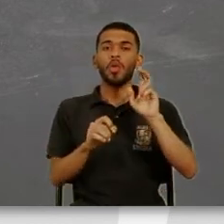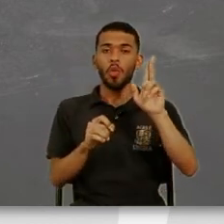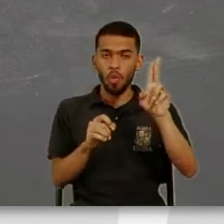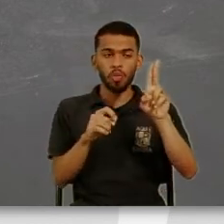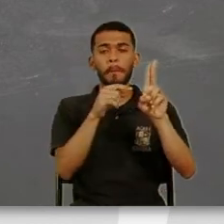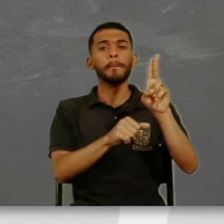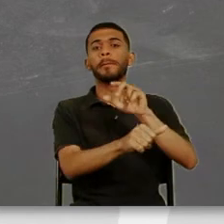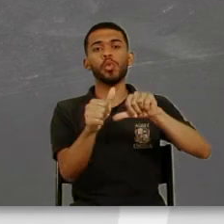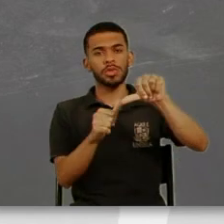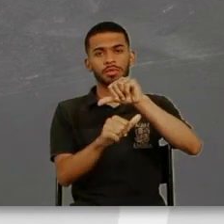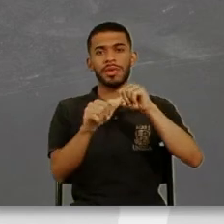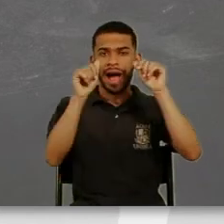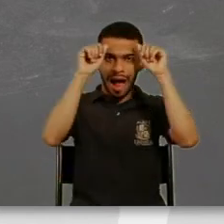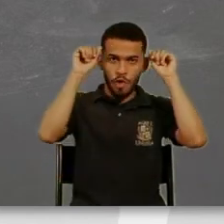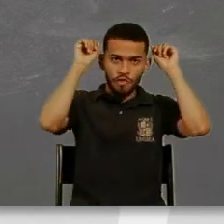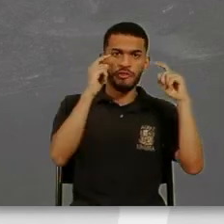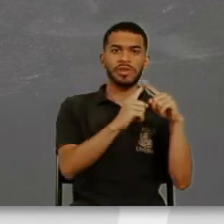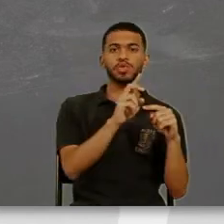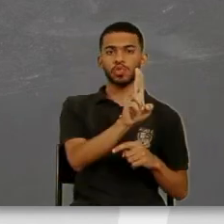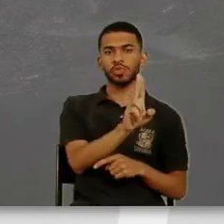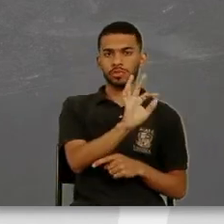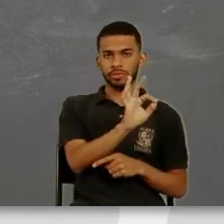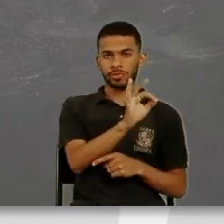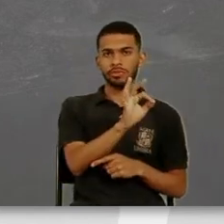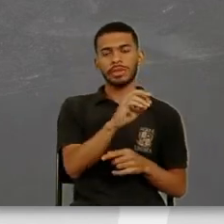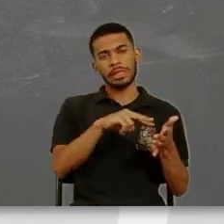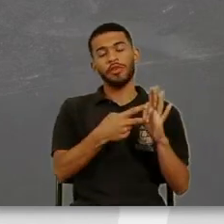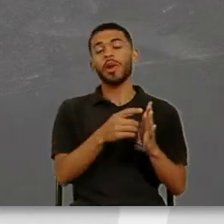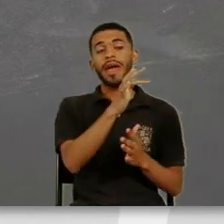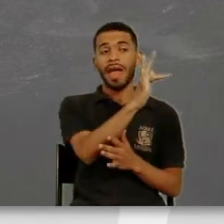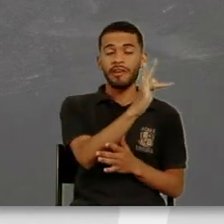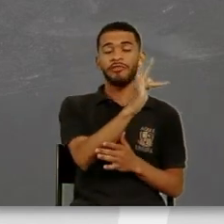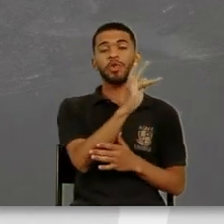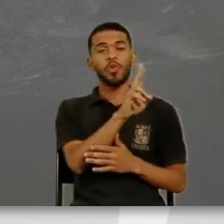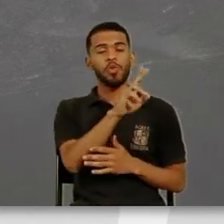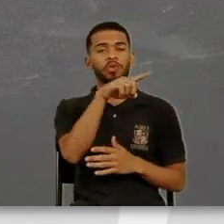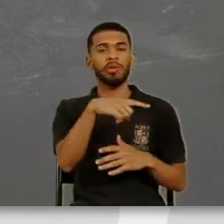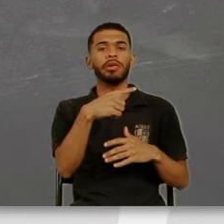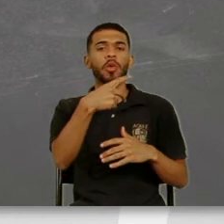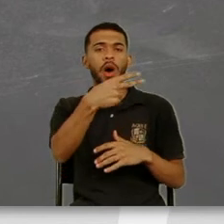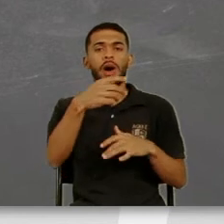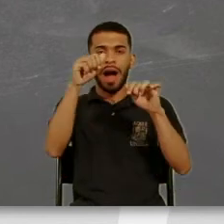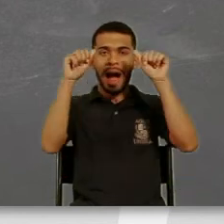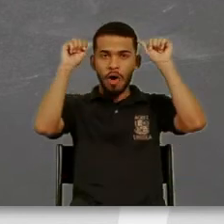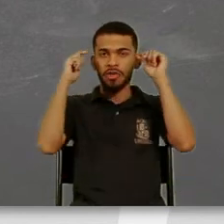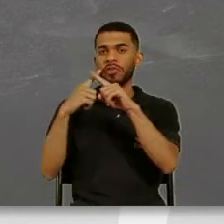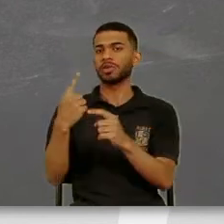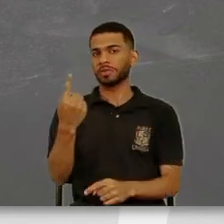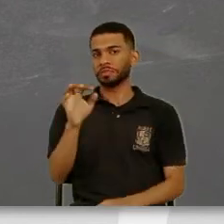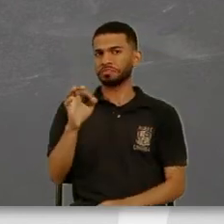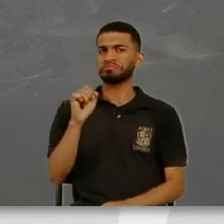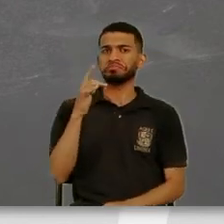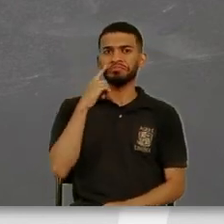ser alfa vezes U, ou seja, F de U é igual a alfa vezes U. Se formos olhar aqui,